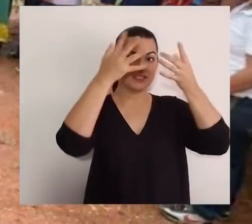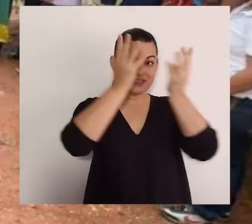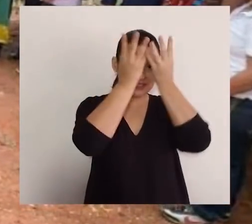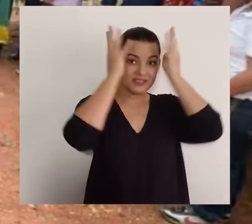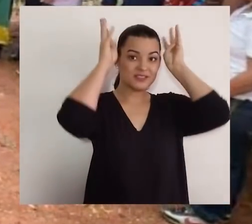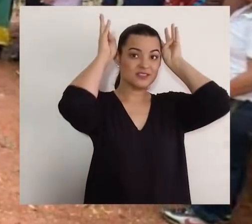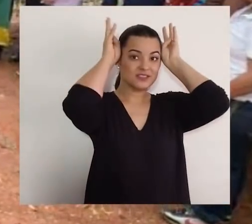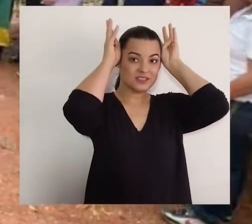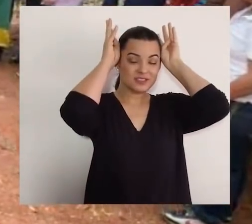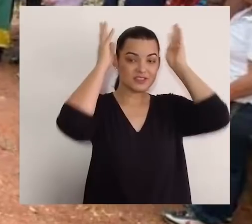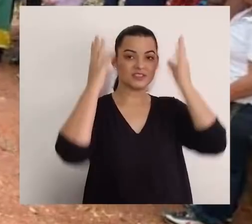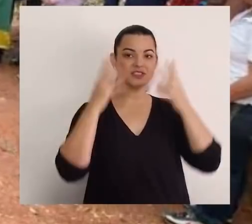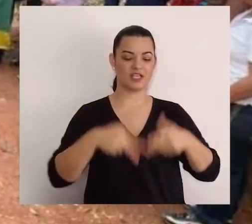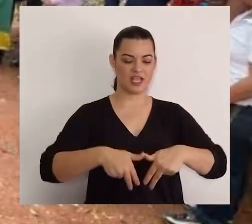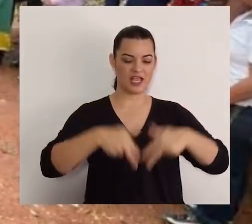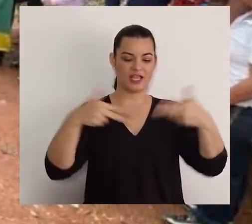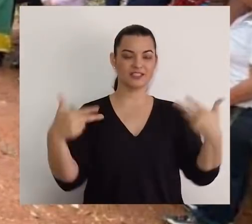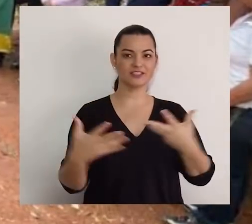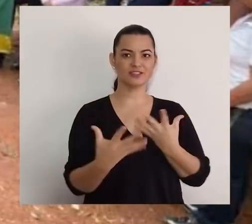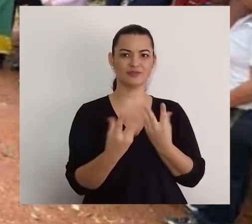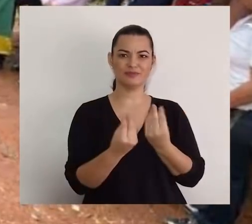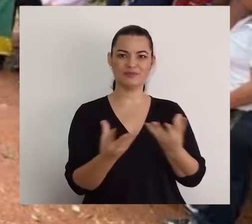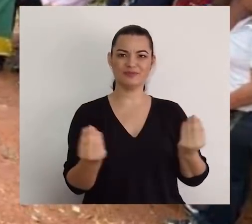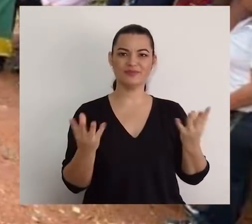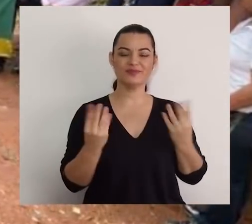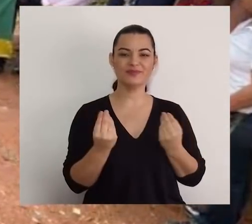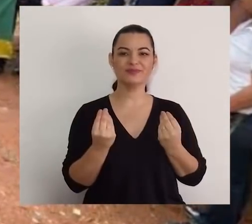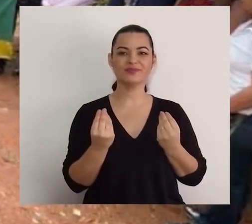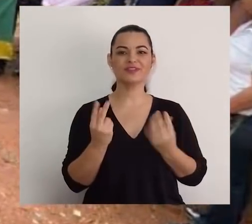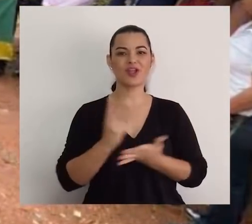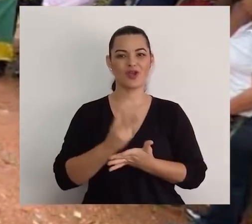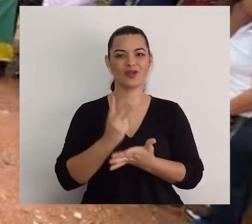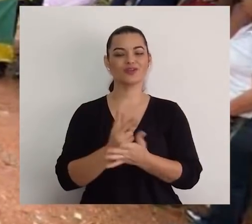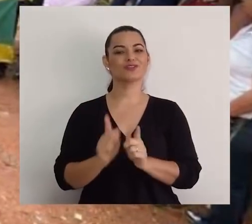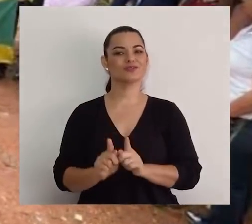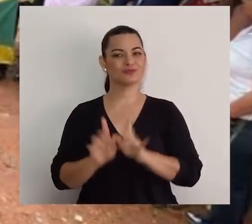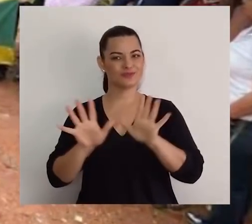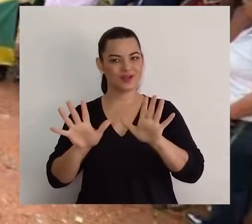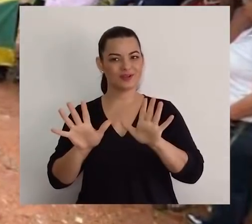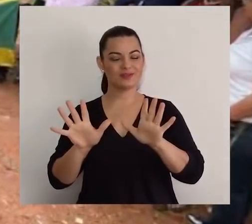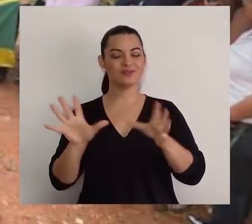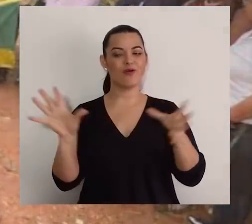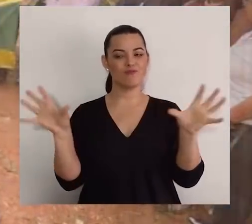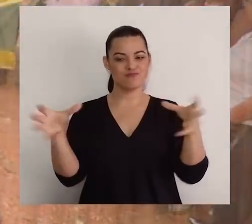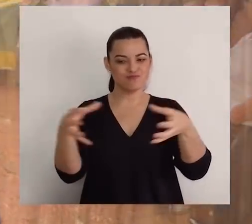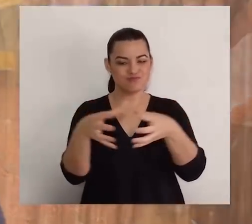e lá ainda são reunidas algumas etnias.